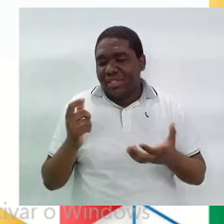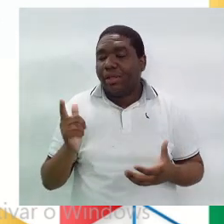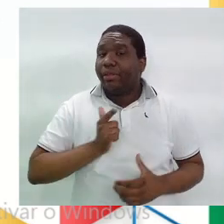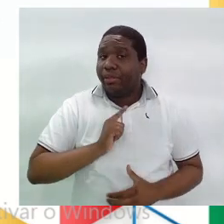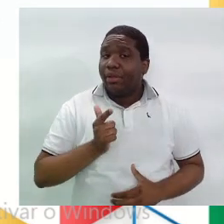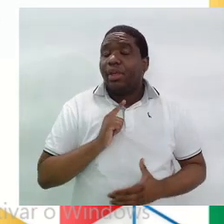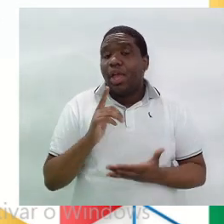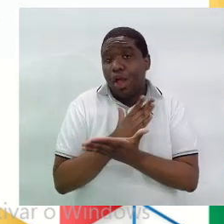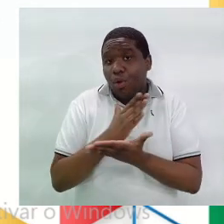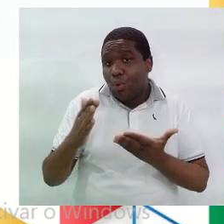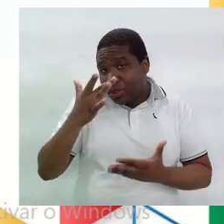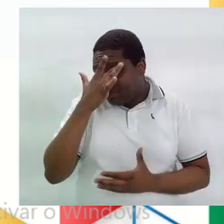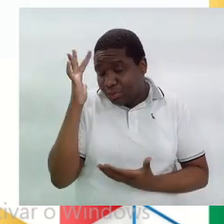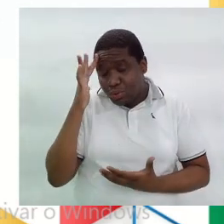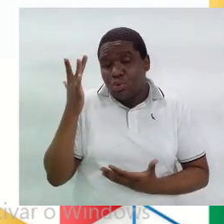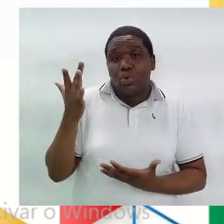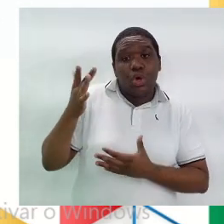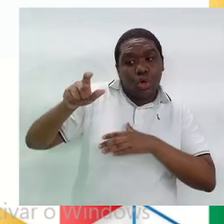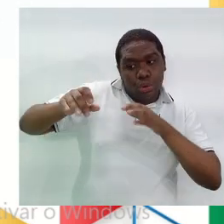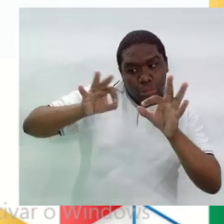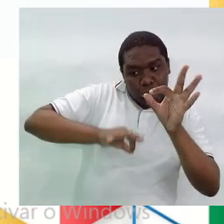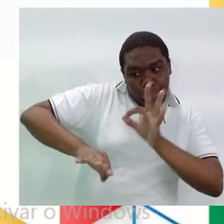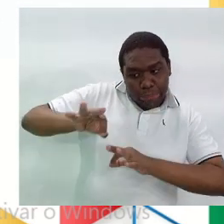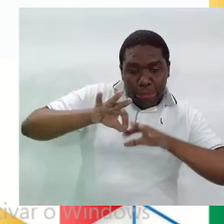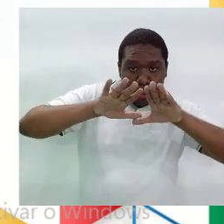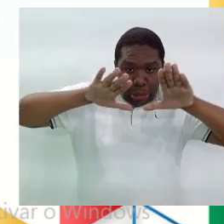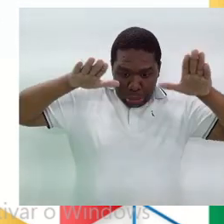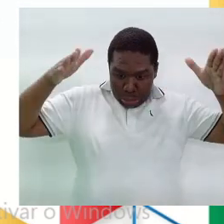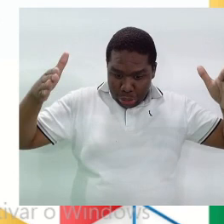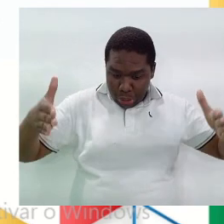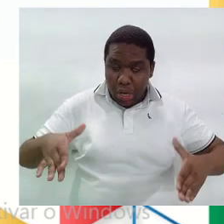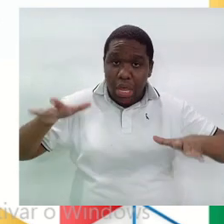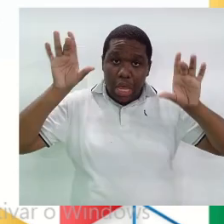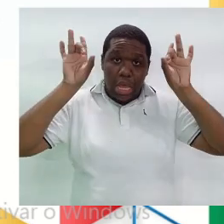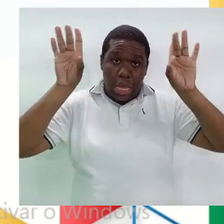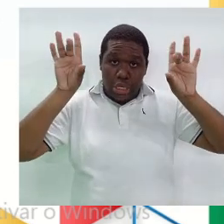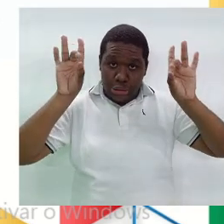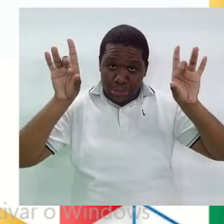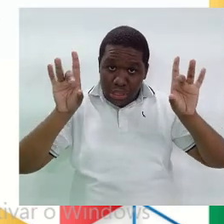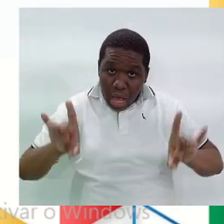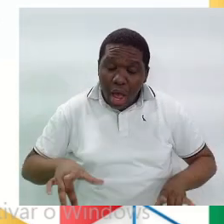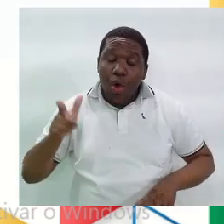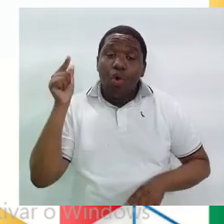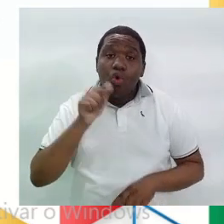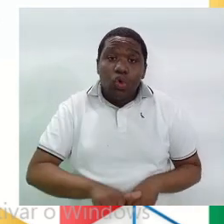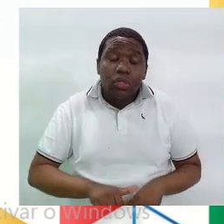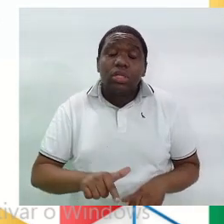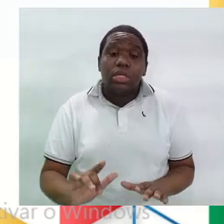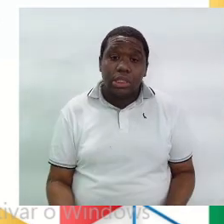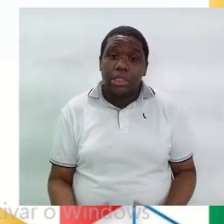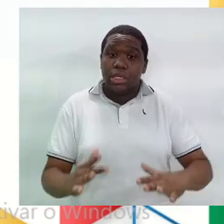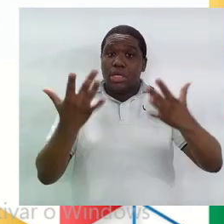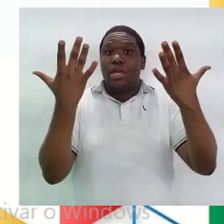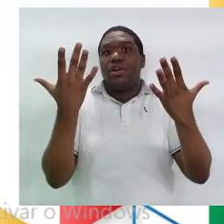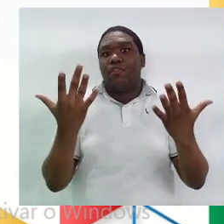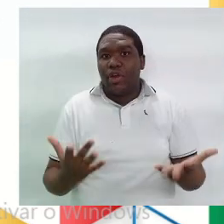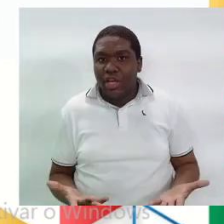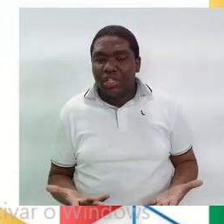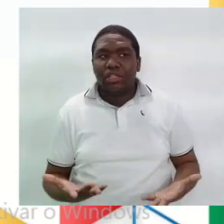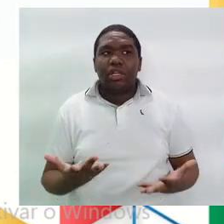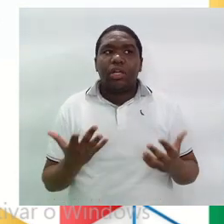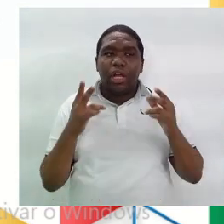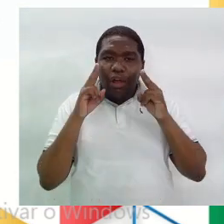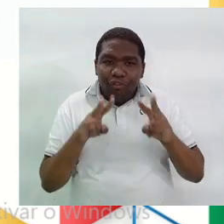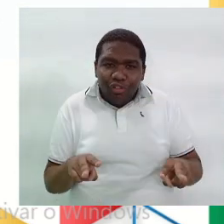Existem pessoas que preparam altares especiais para celebrar festas. Já viram aqui